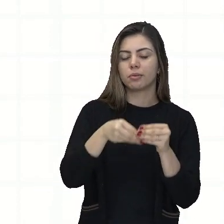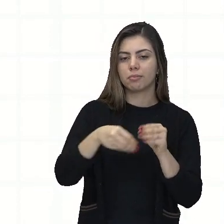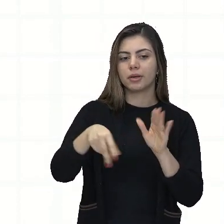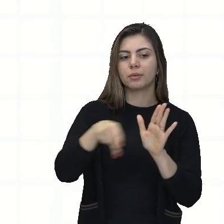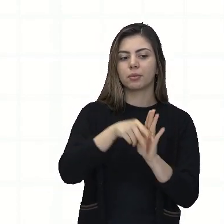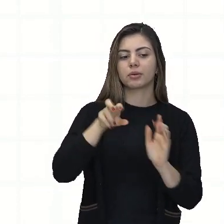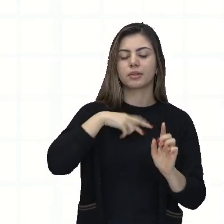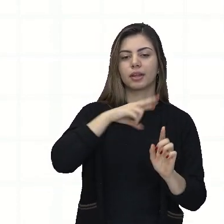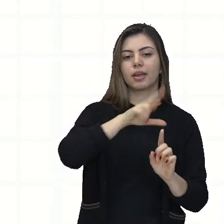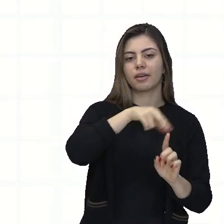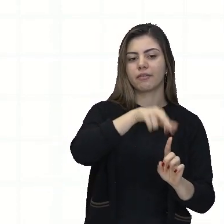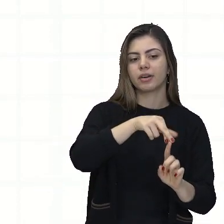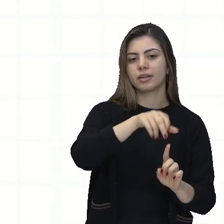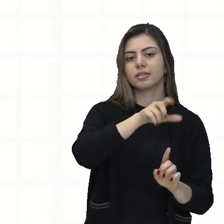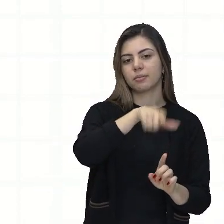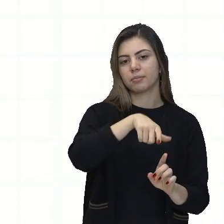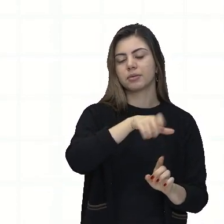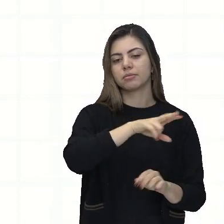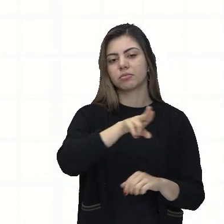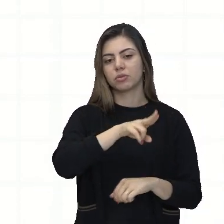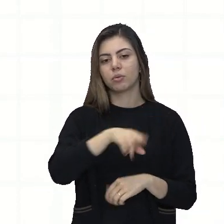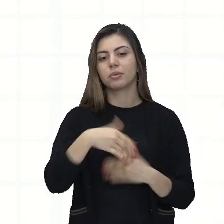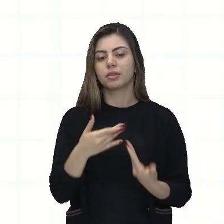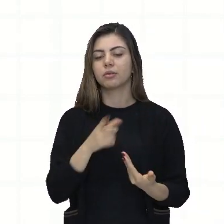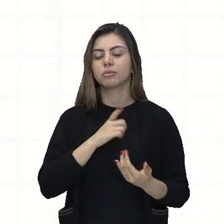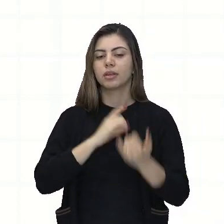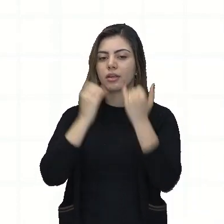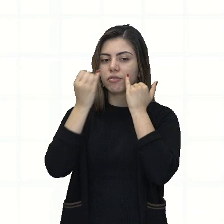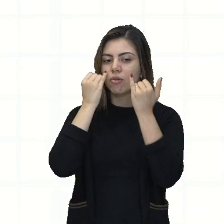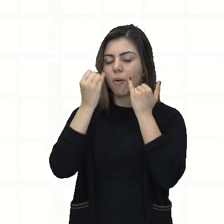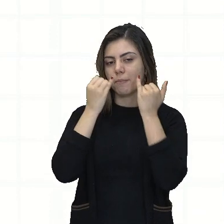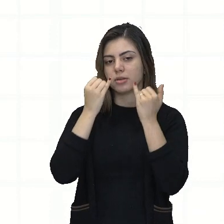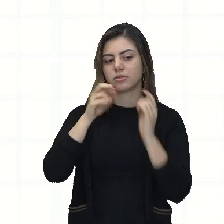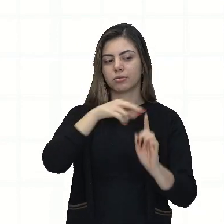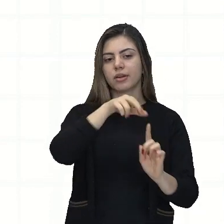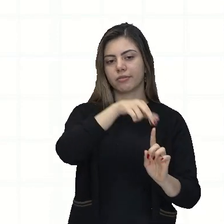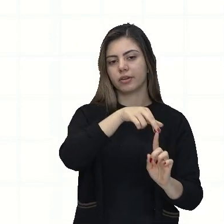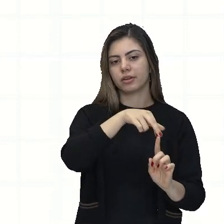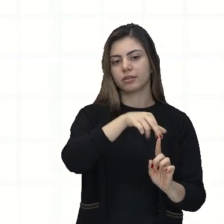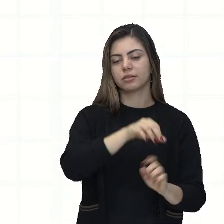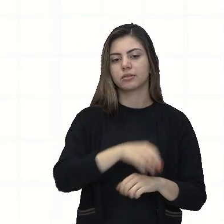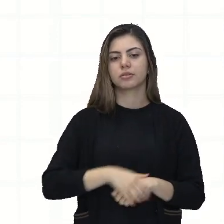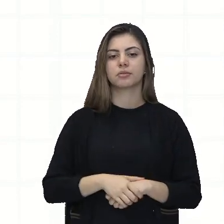essas informações adicionais sobre ele.